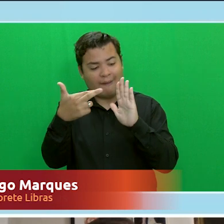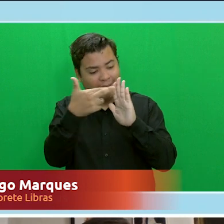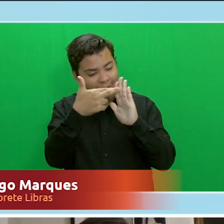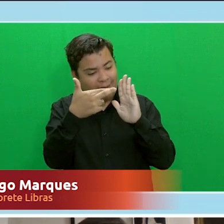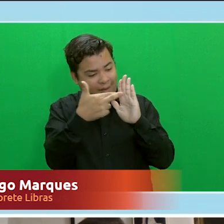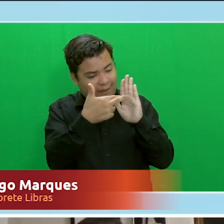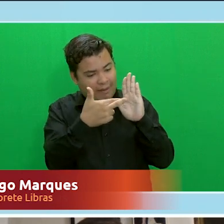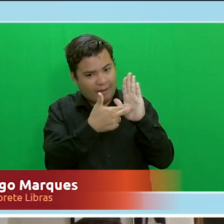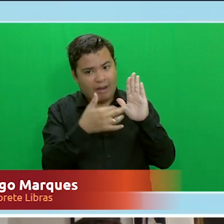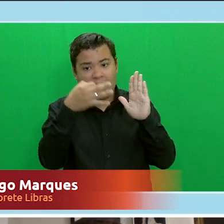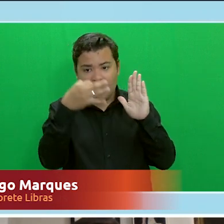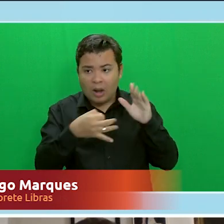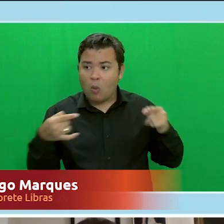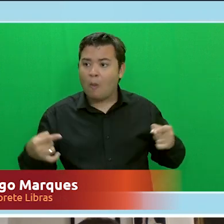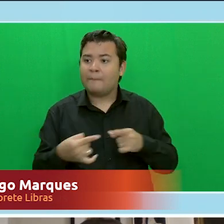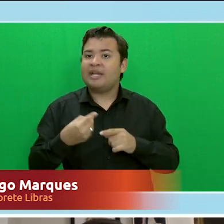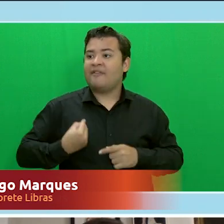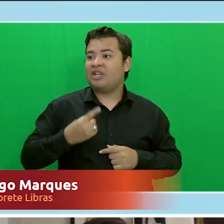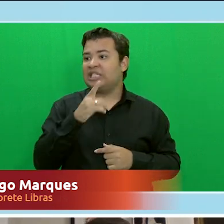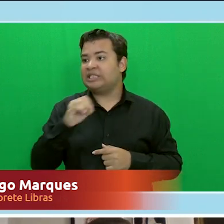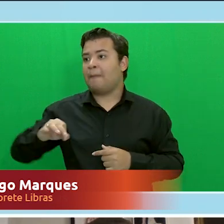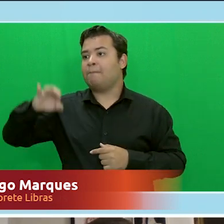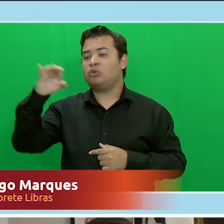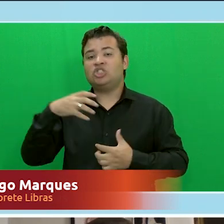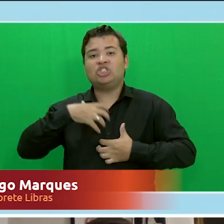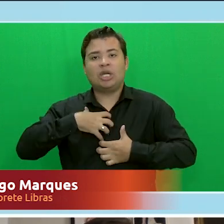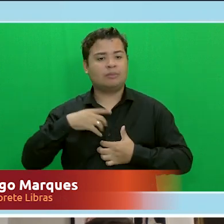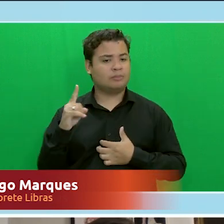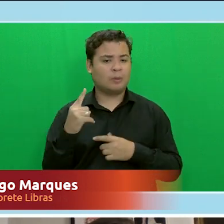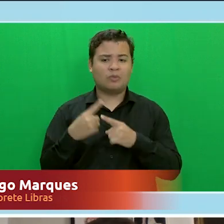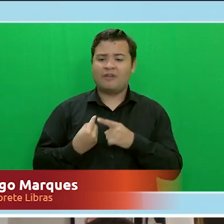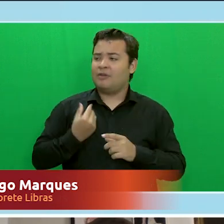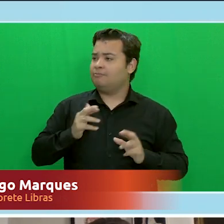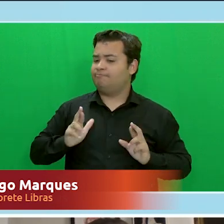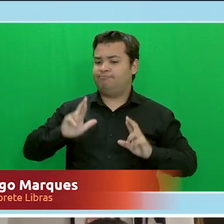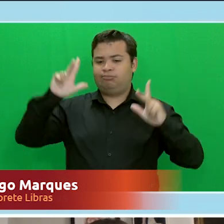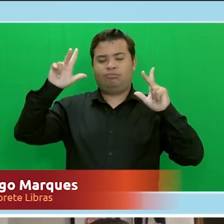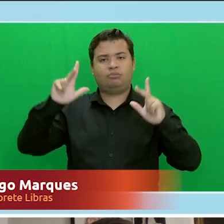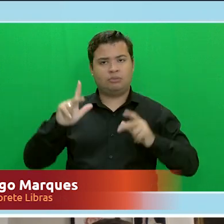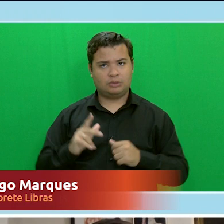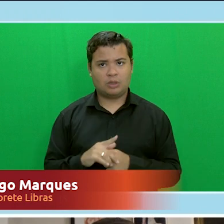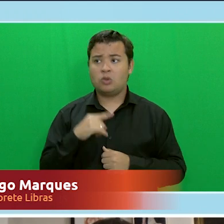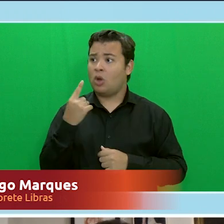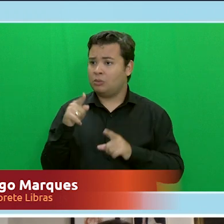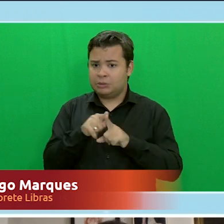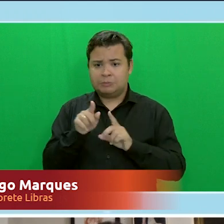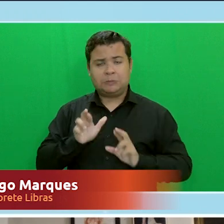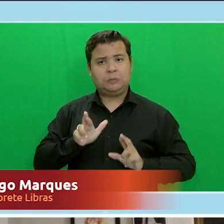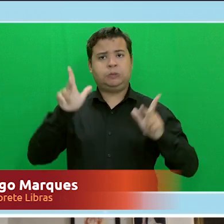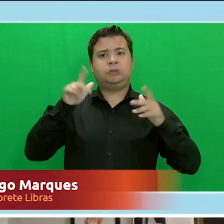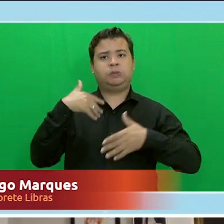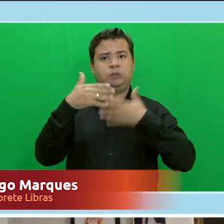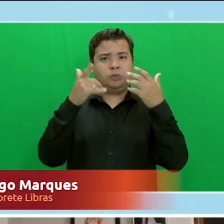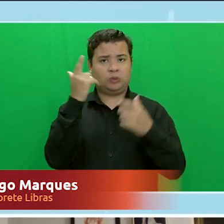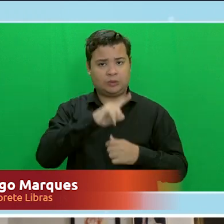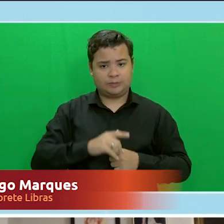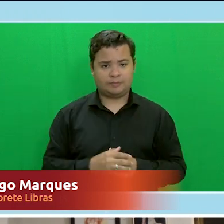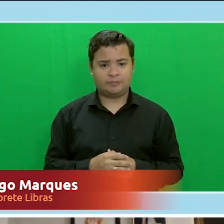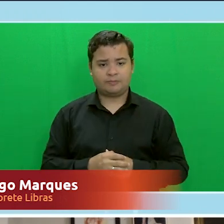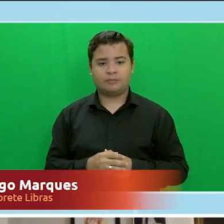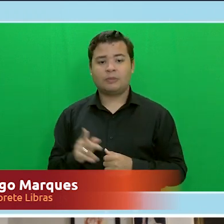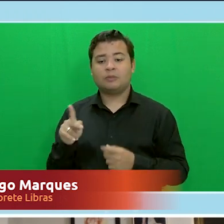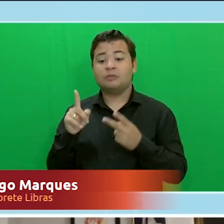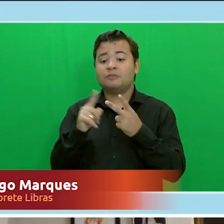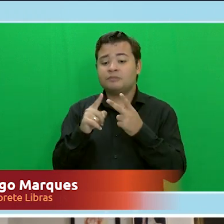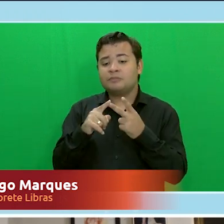norma que dê conta da vida, porque a vida vai e explode. E a gente explode.